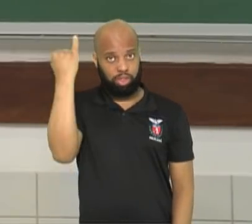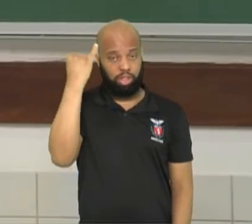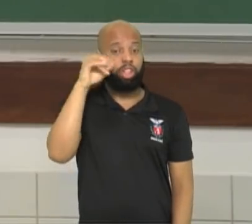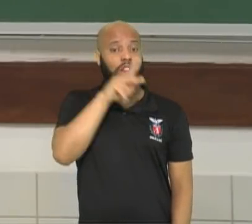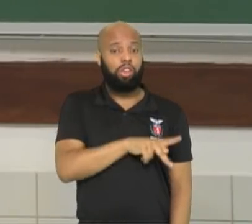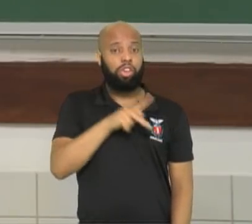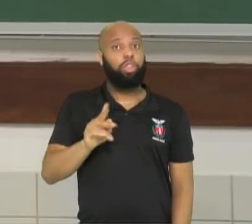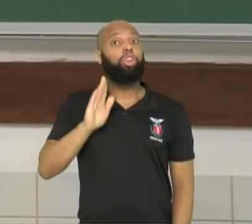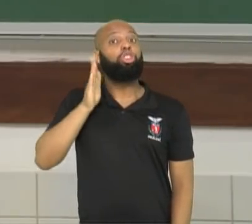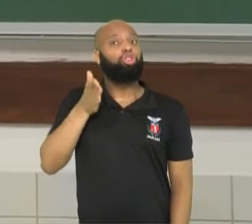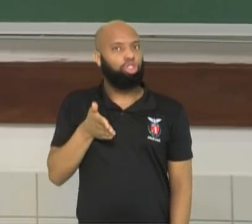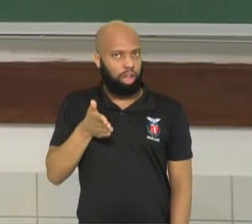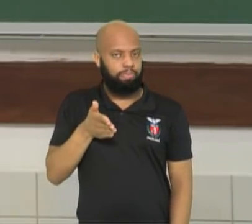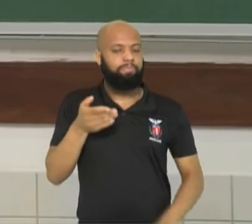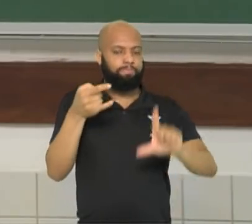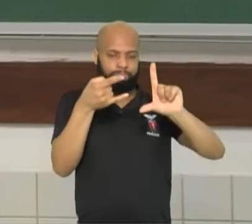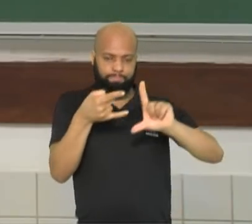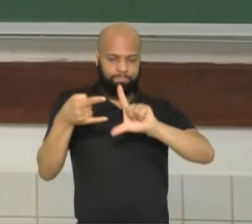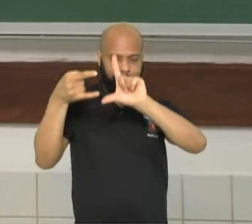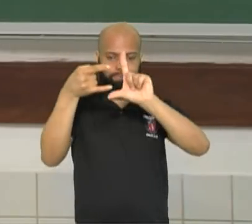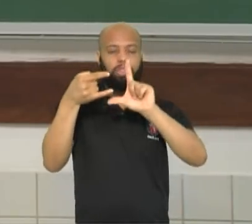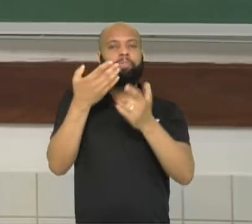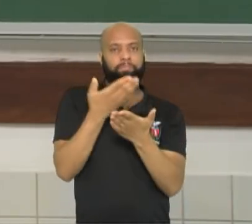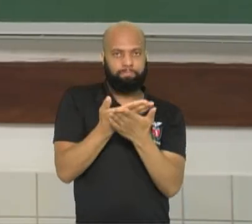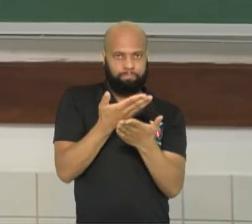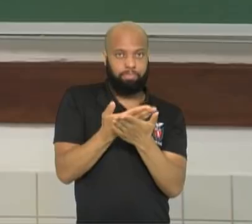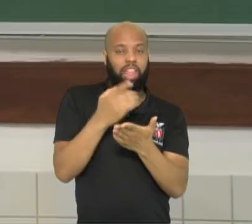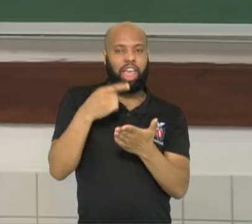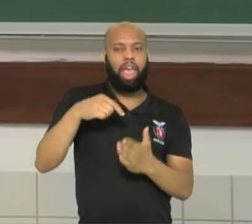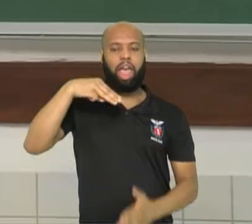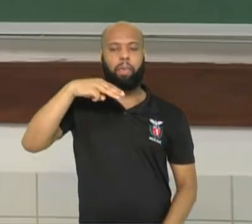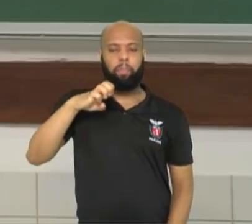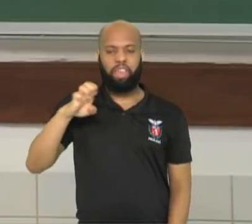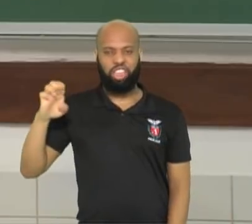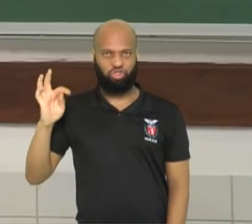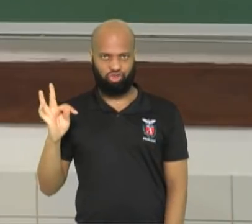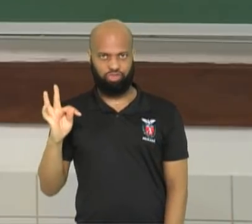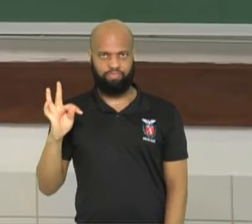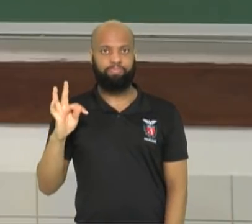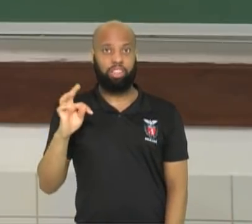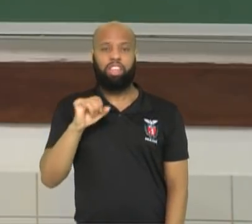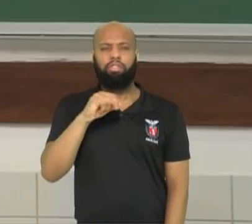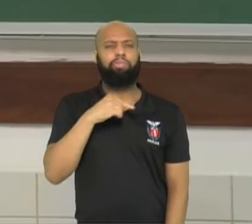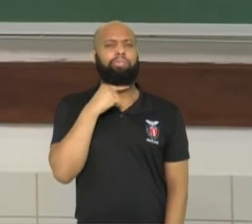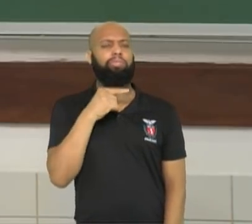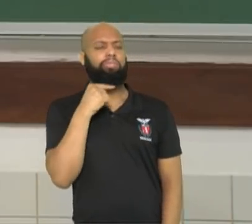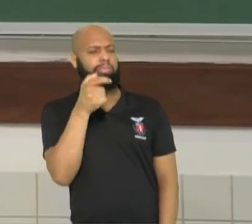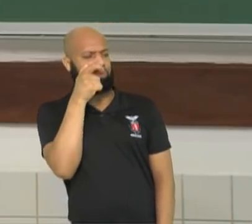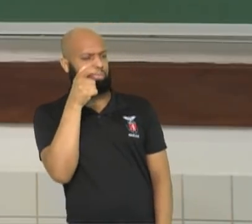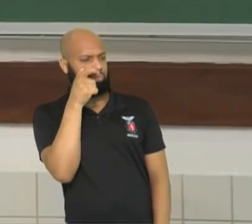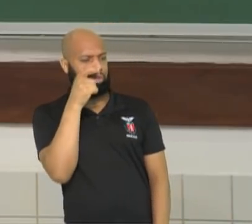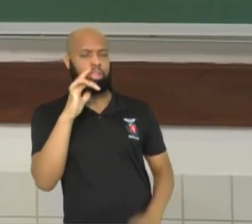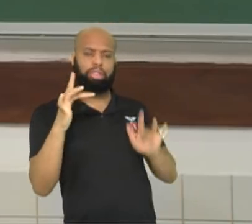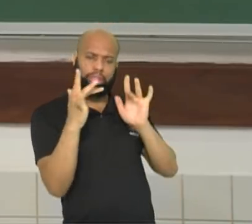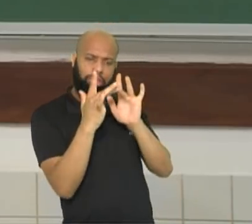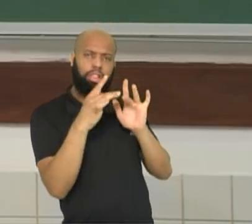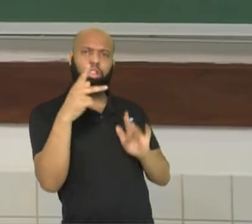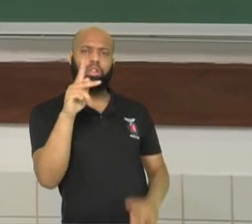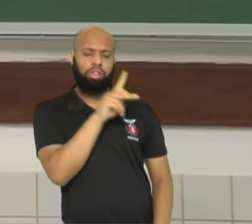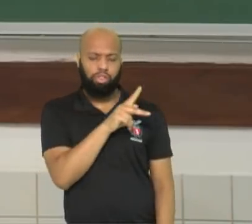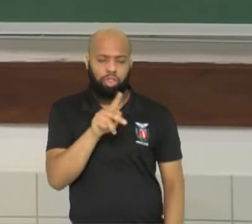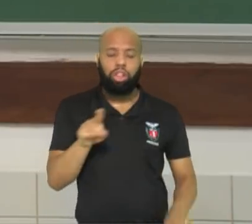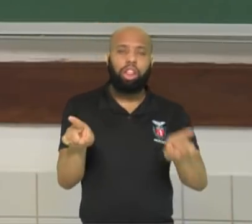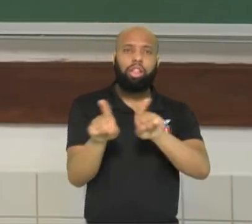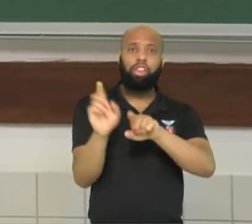as aulas via Meet. Então, se você ainda não consegue assistir, entre em contato com o seu professor ou com a